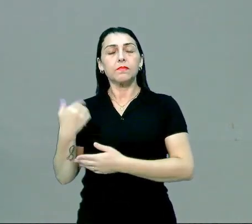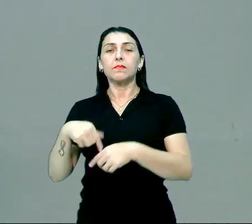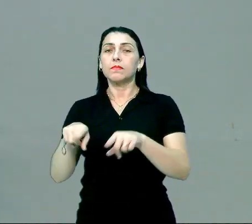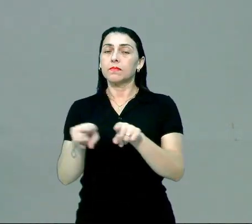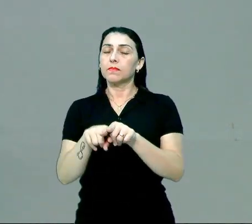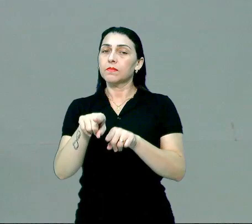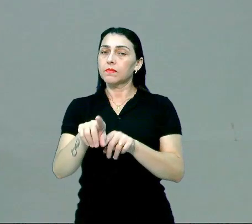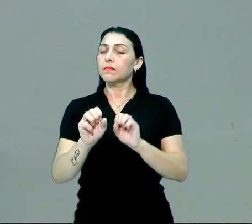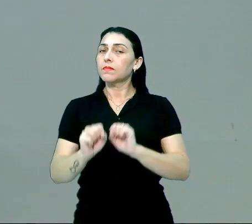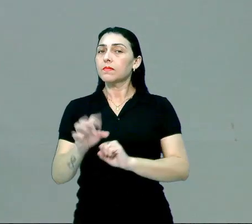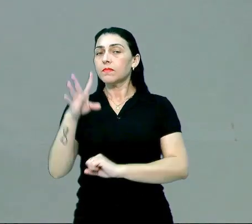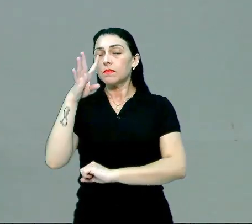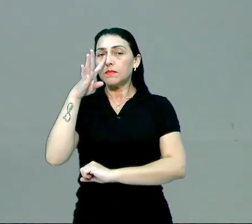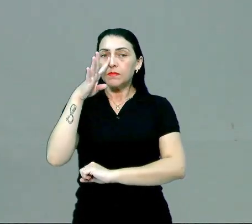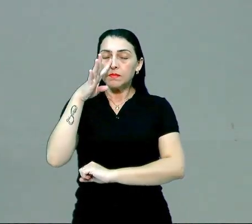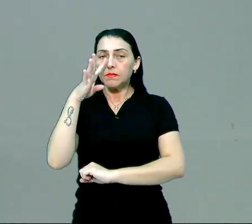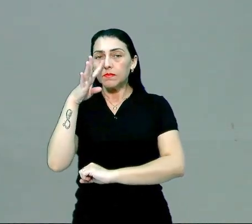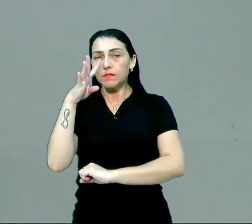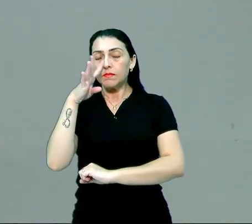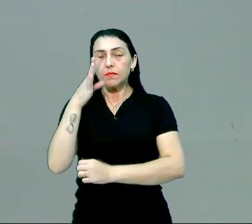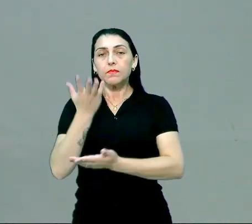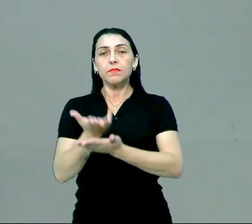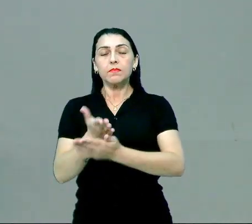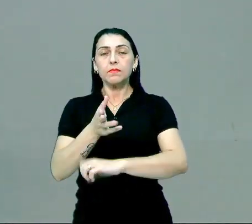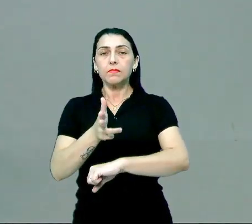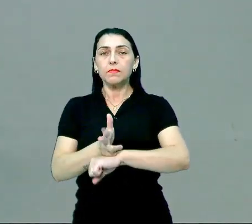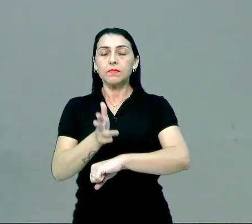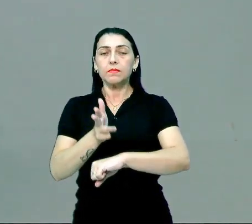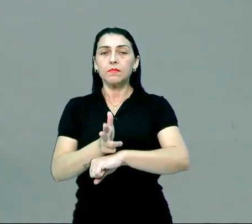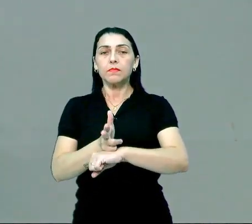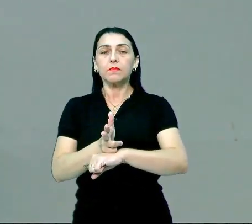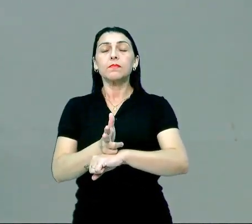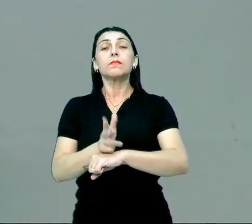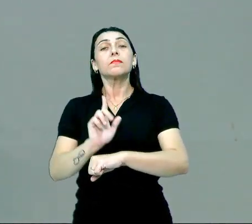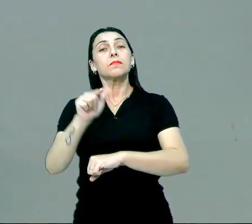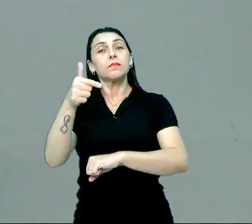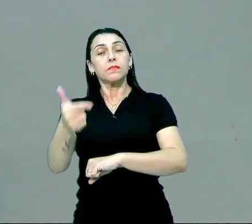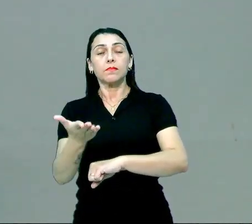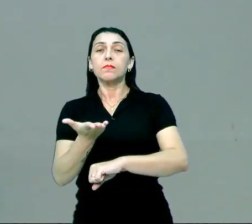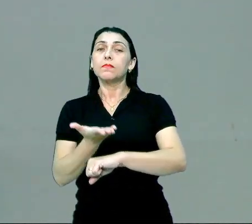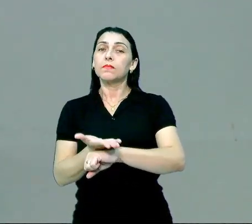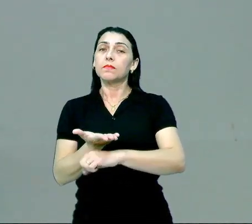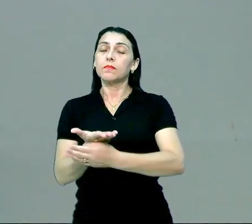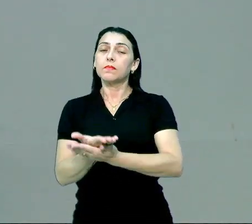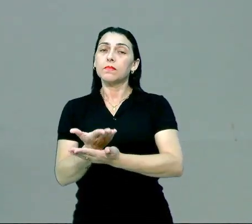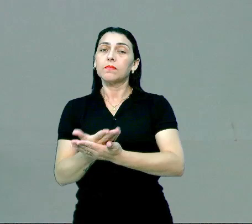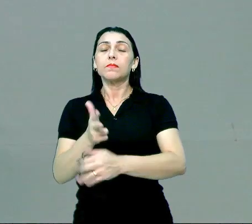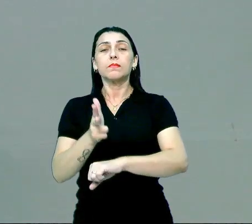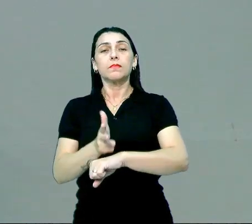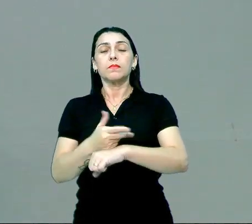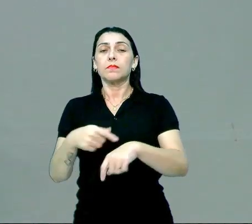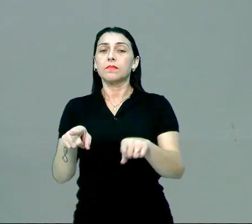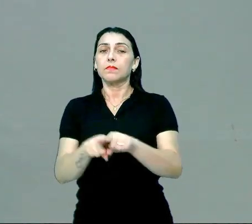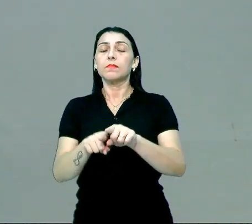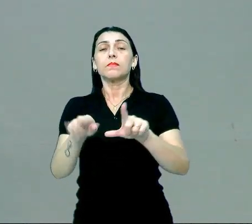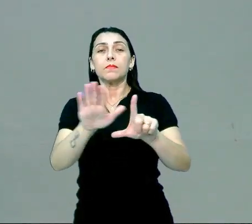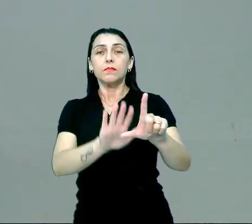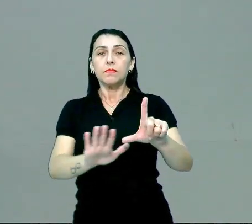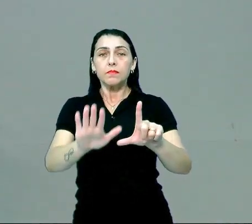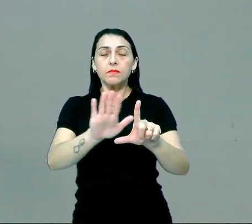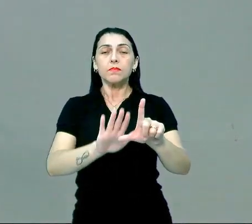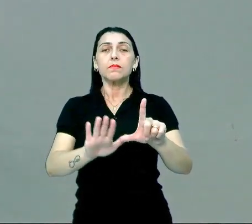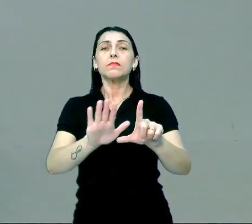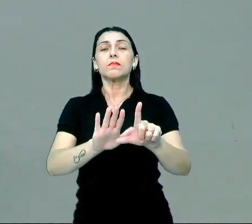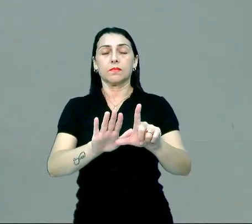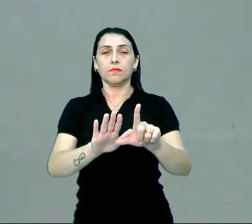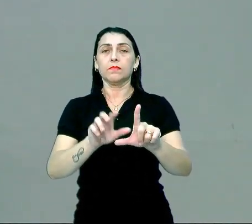inclusive, você pode estar revendo esta videoaula dentre as outras videoaulas já exibidas em nossas